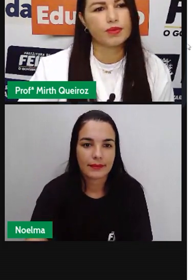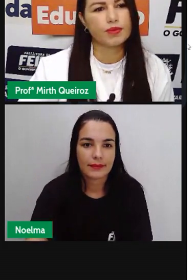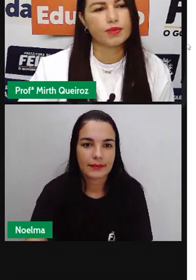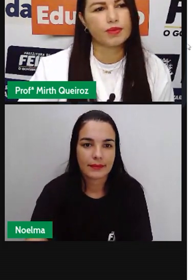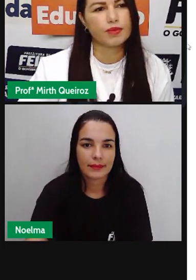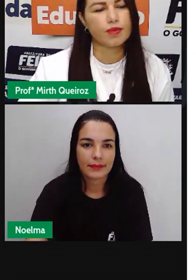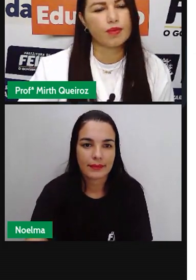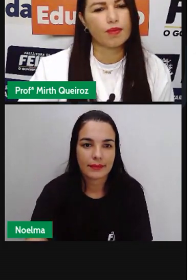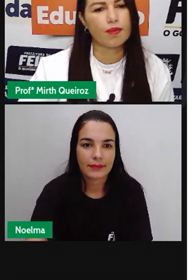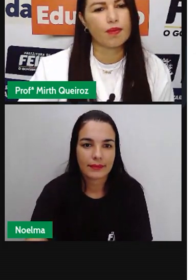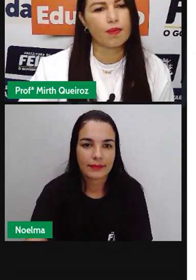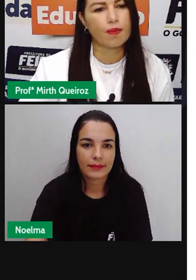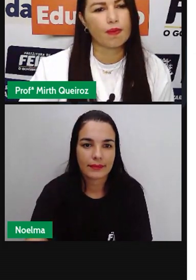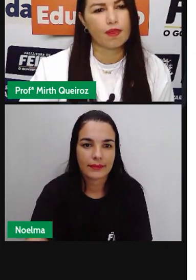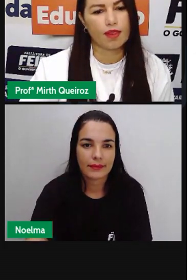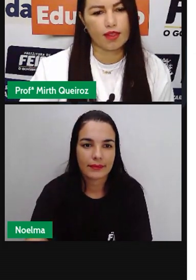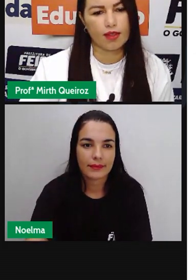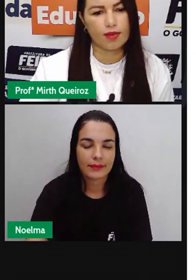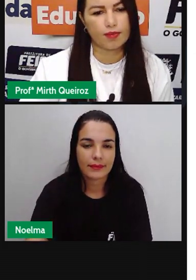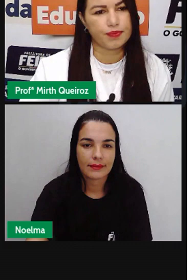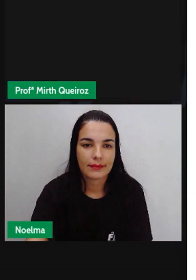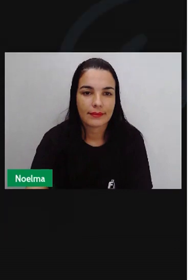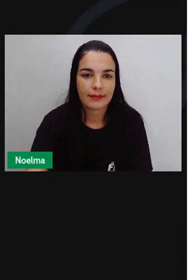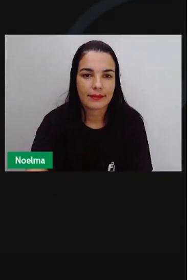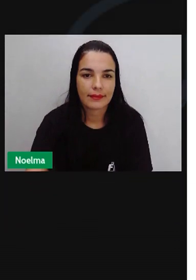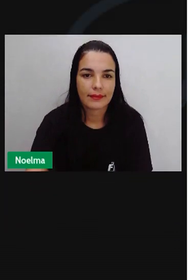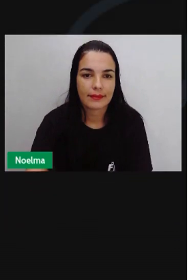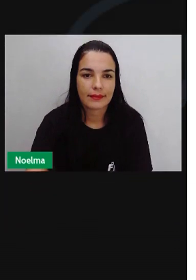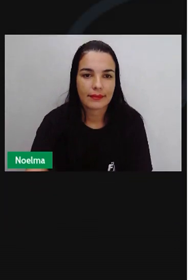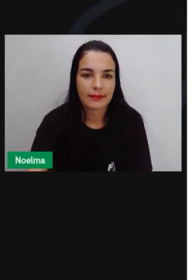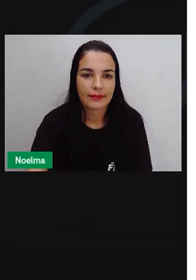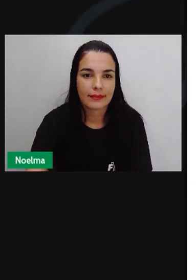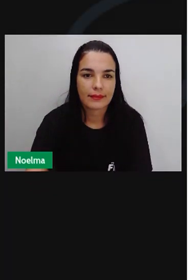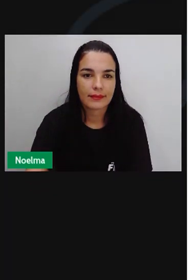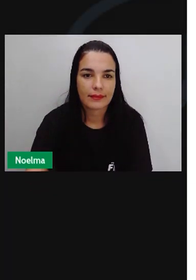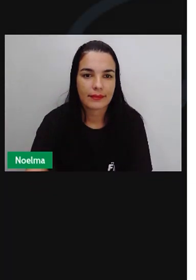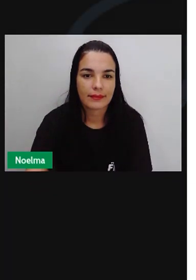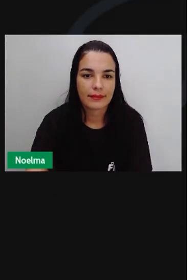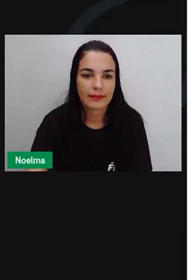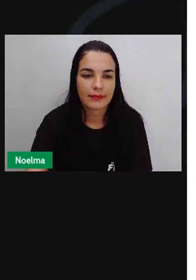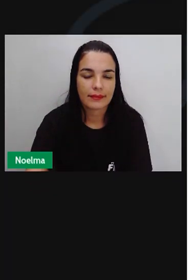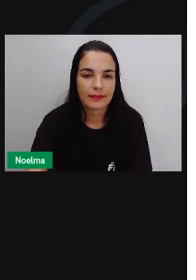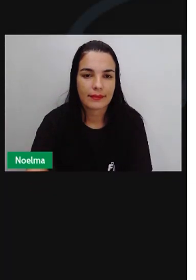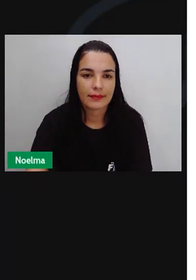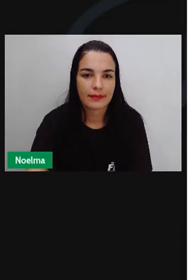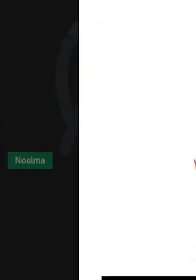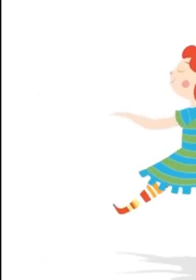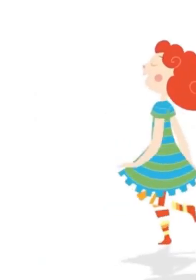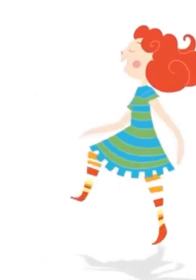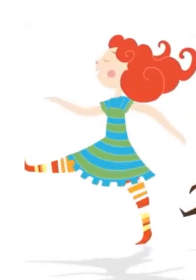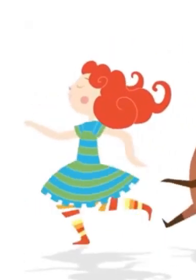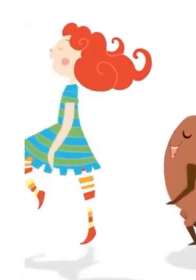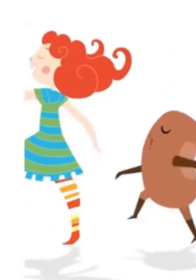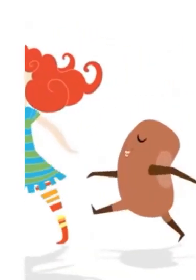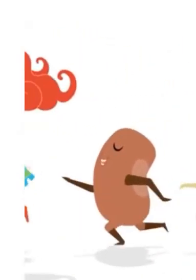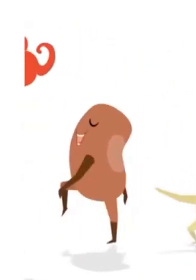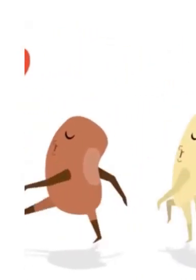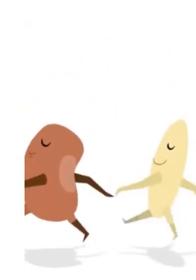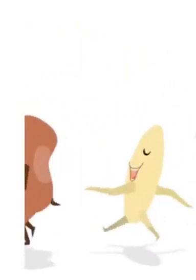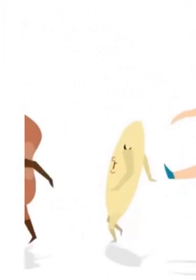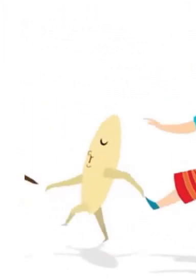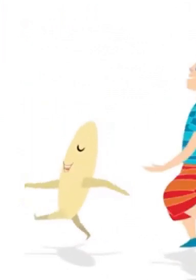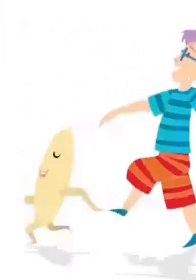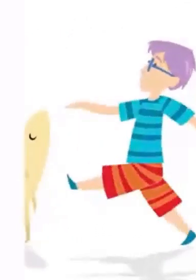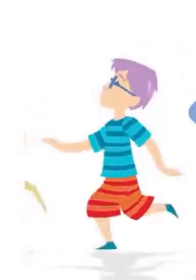Ei! Uuuu! Um, dois, feijão com arroz. Três, quatro,